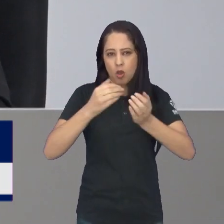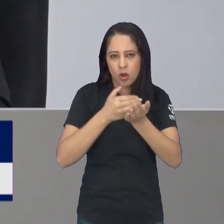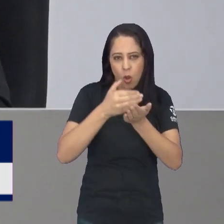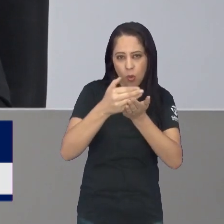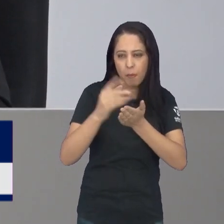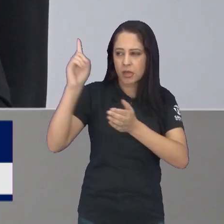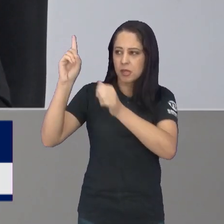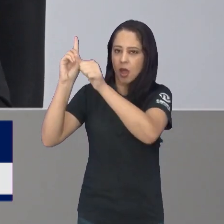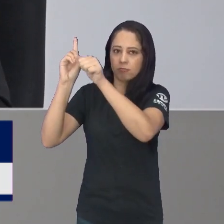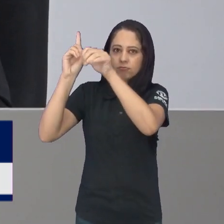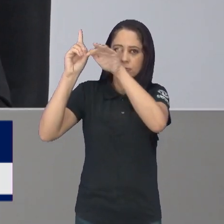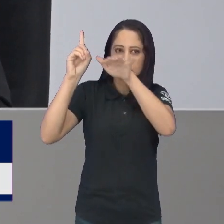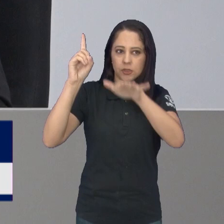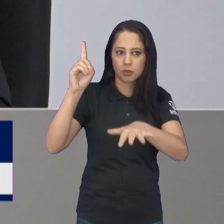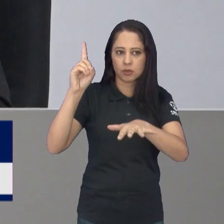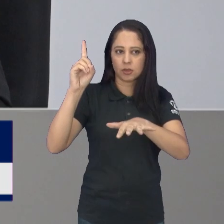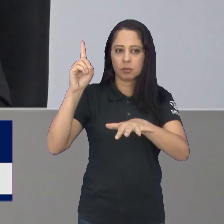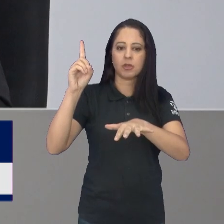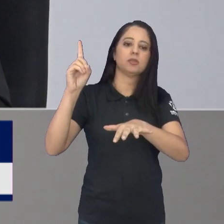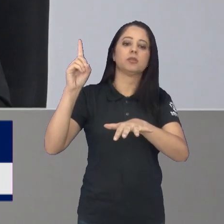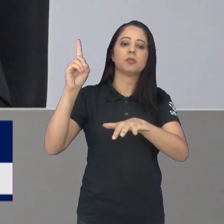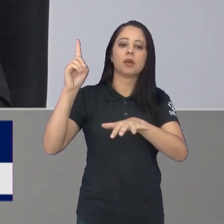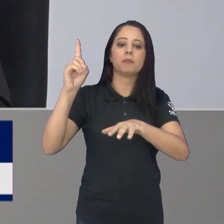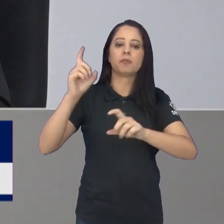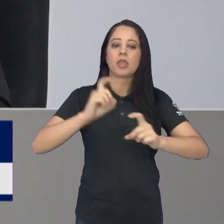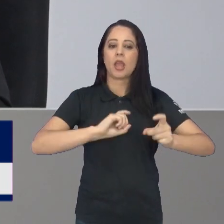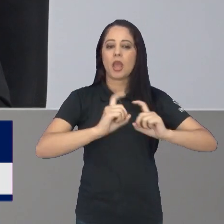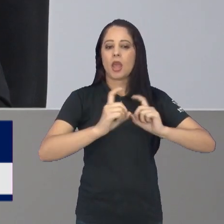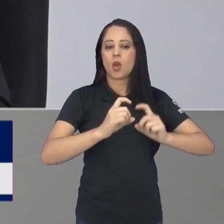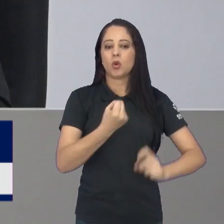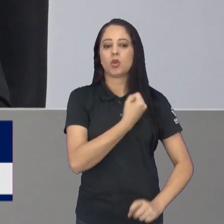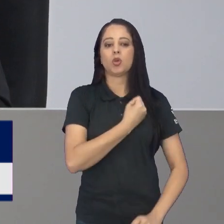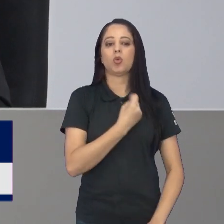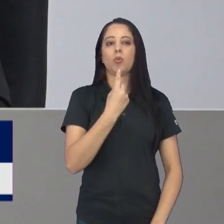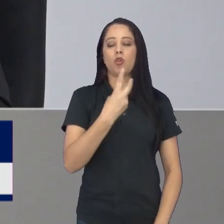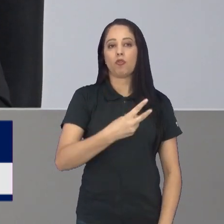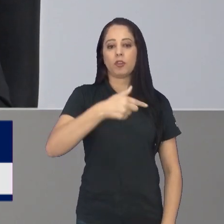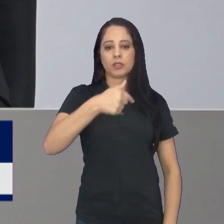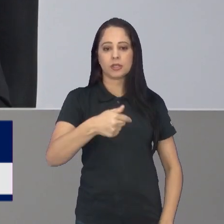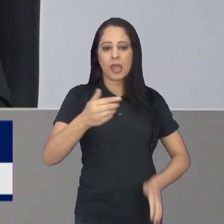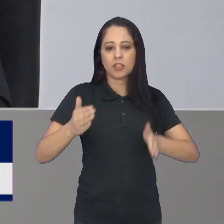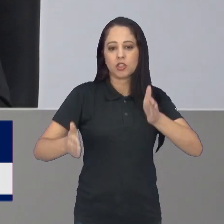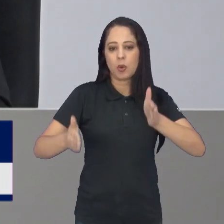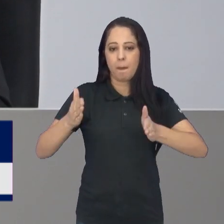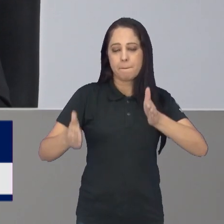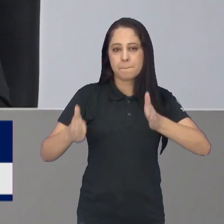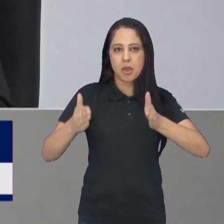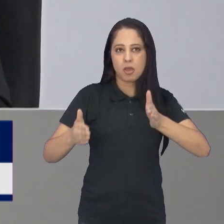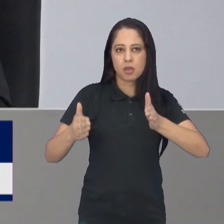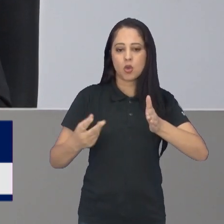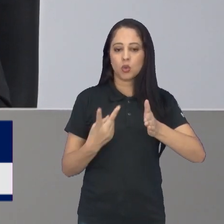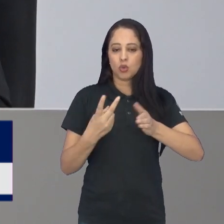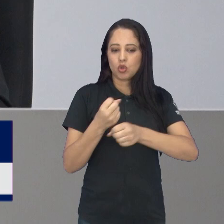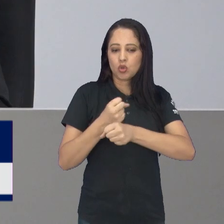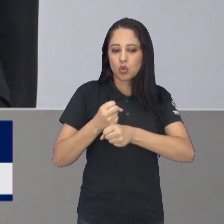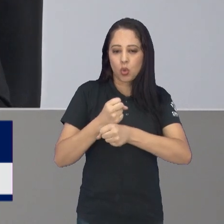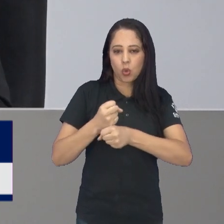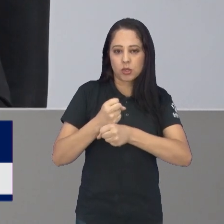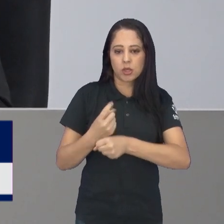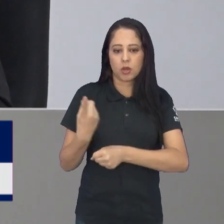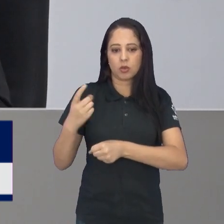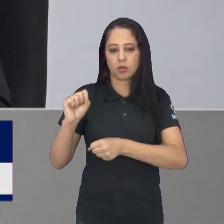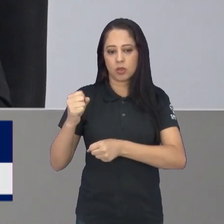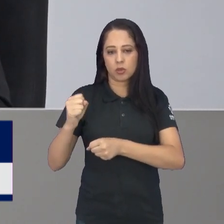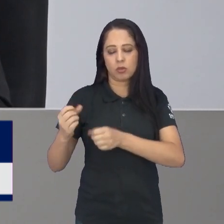declaro aberta a 27ª sessão ordinária da 3ª sessão legislativa da 18ª